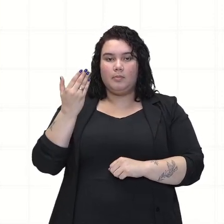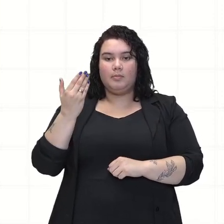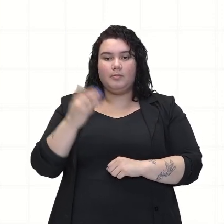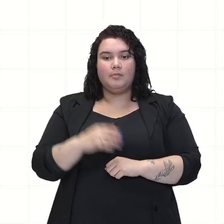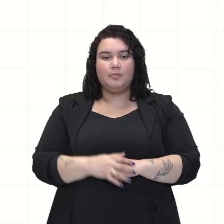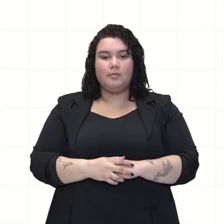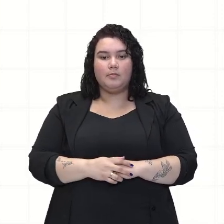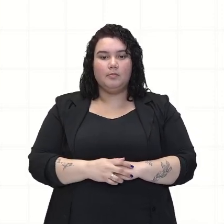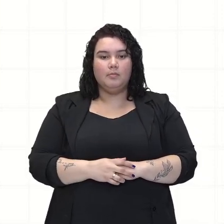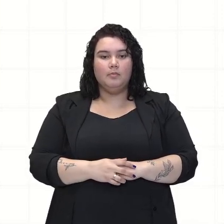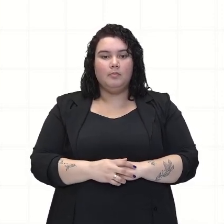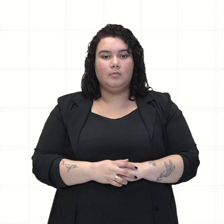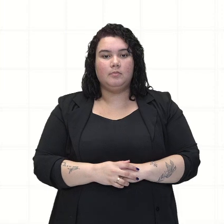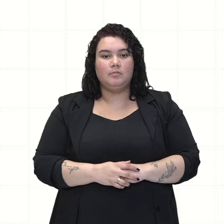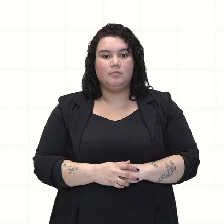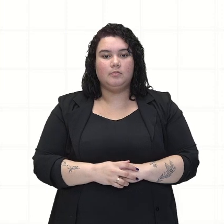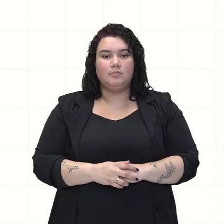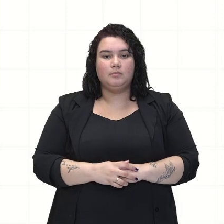Tá?